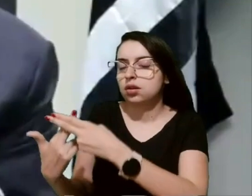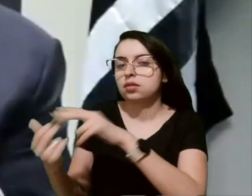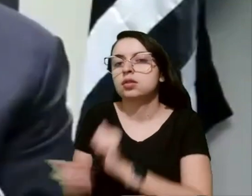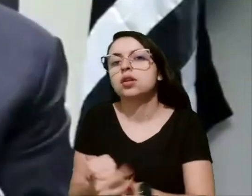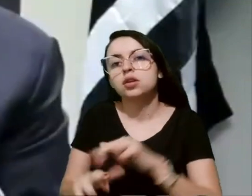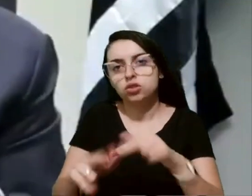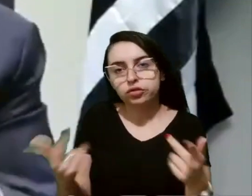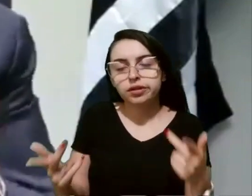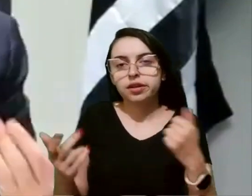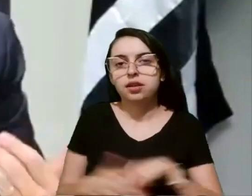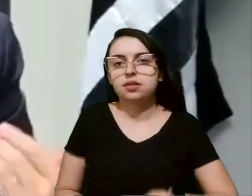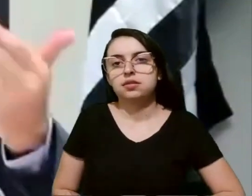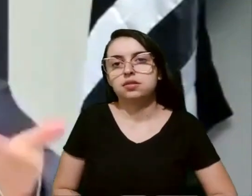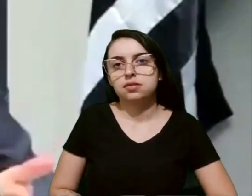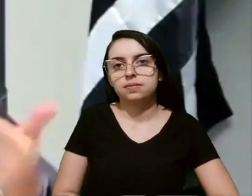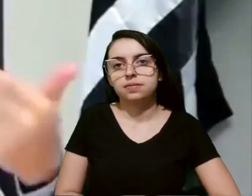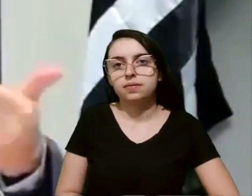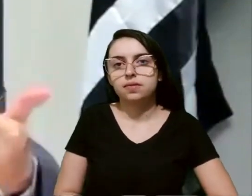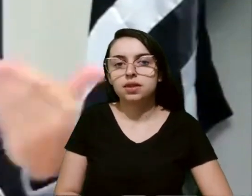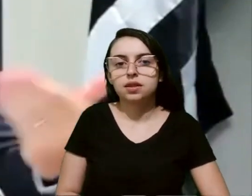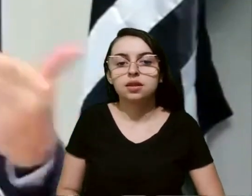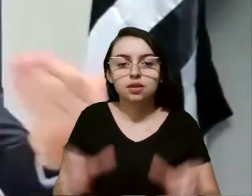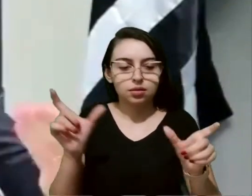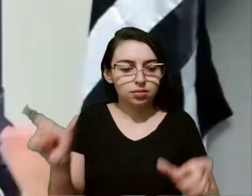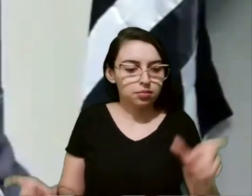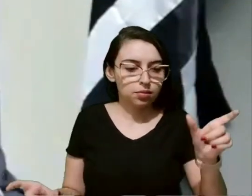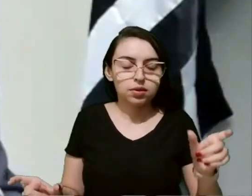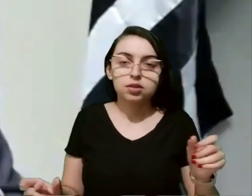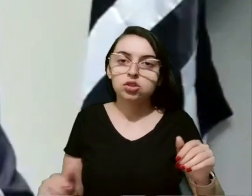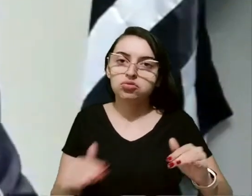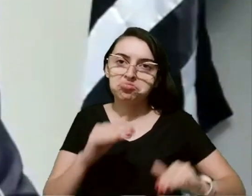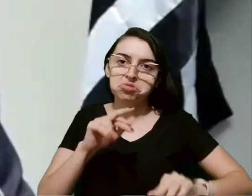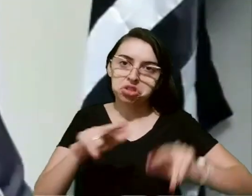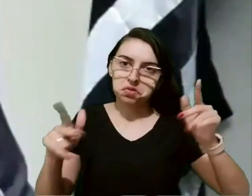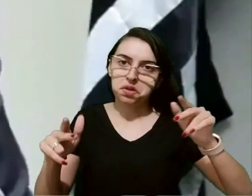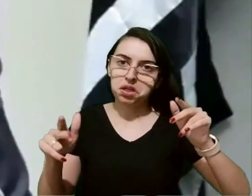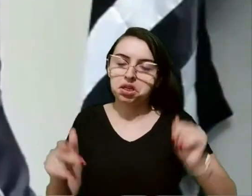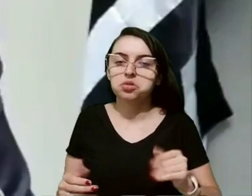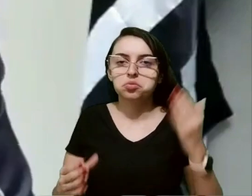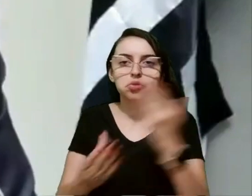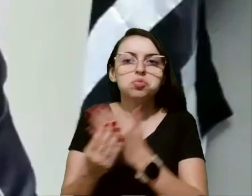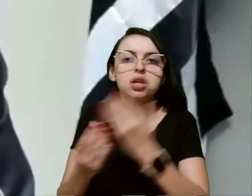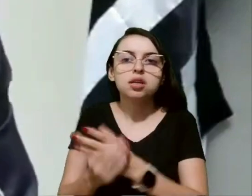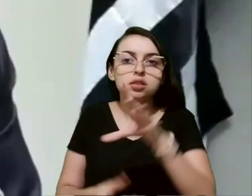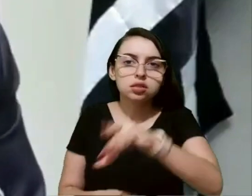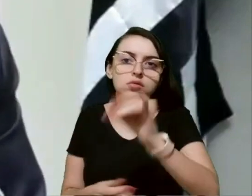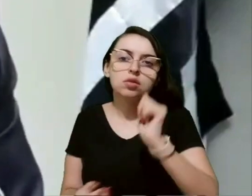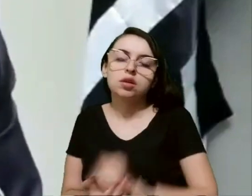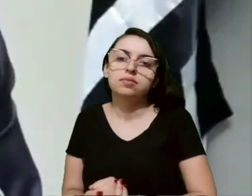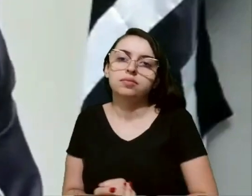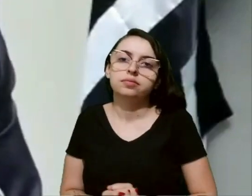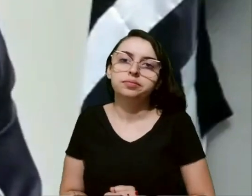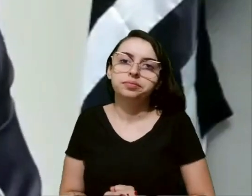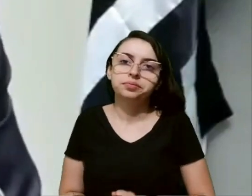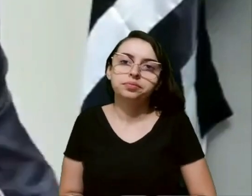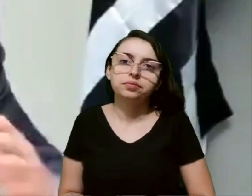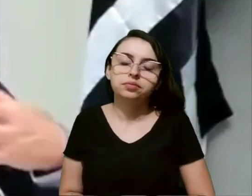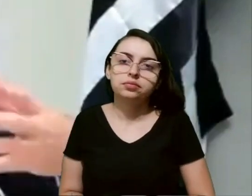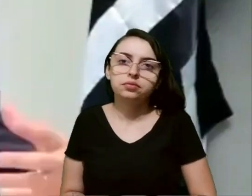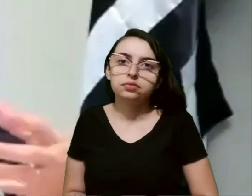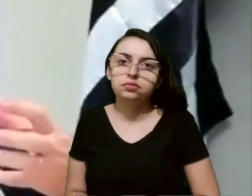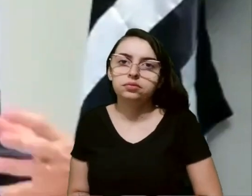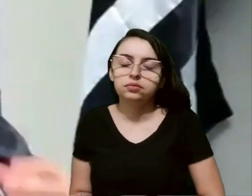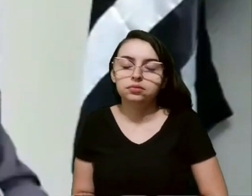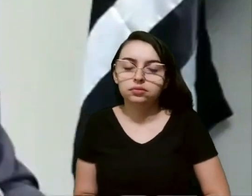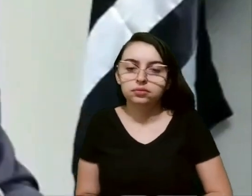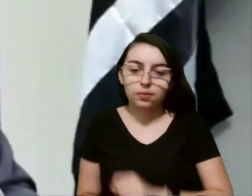pensam diferente. É aquela coisa, o posicionamento ele varia, os casos foram selecionados via de regra por isso, né? E,